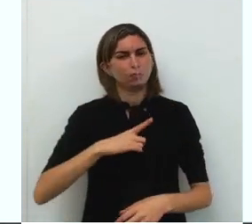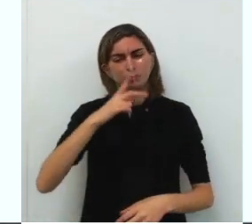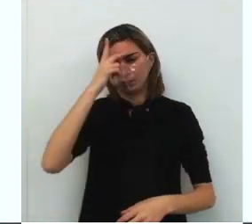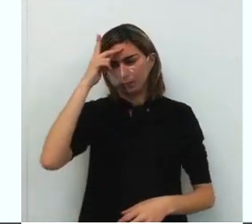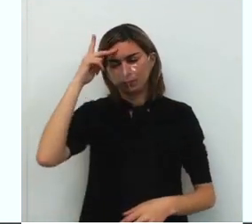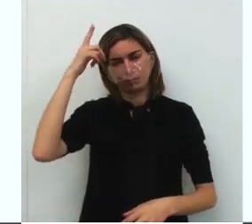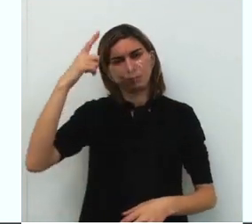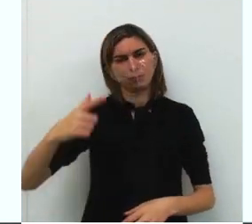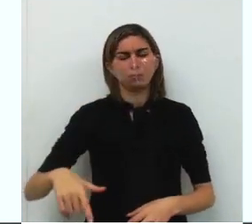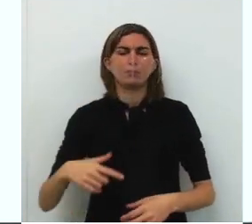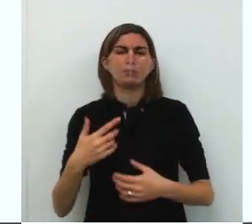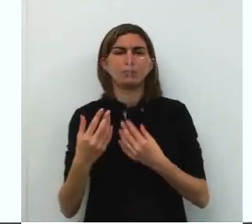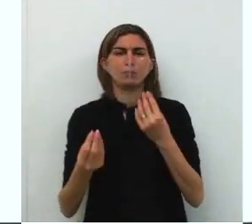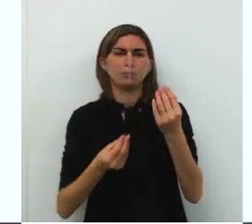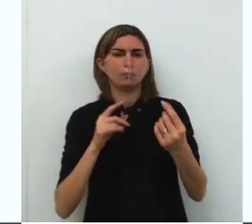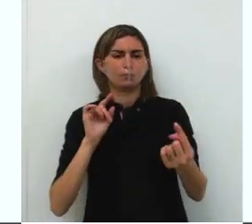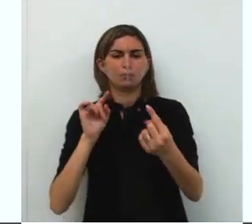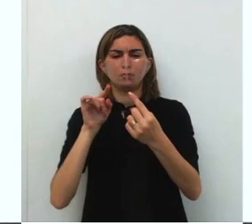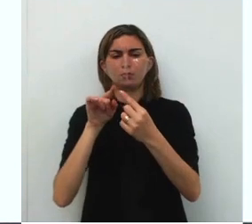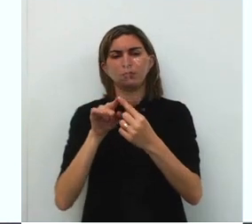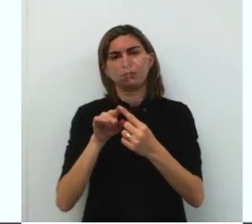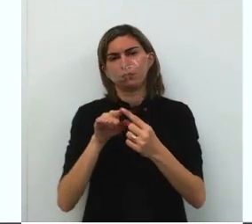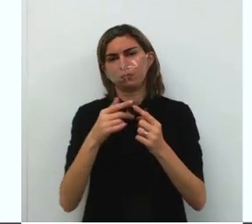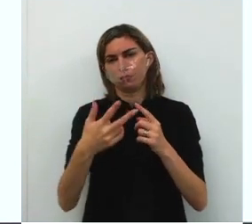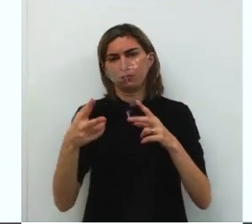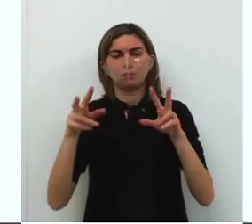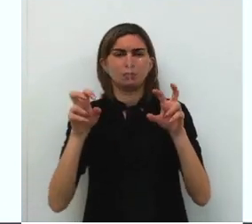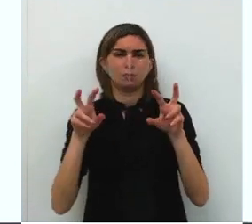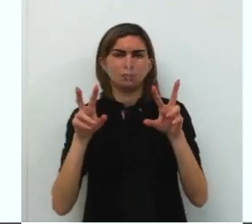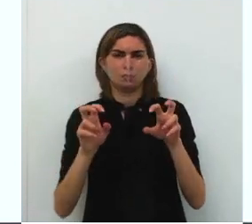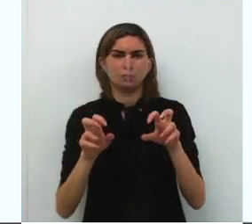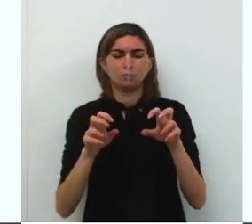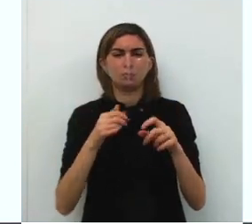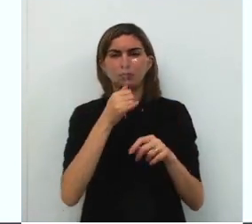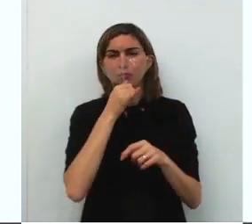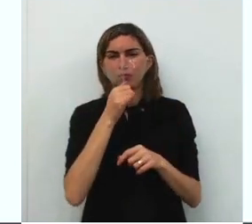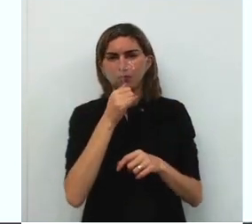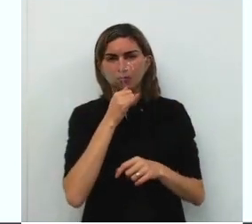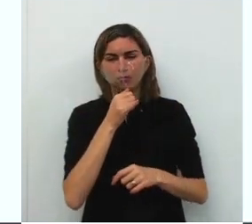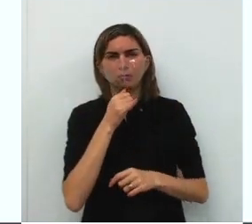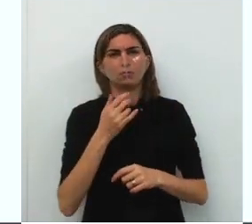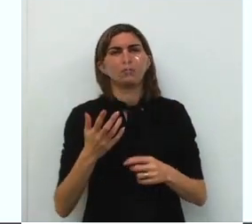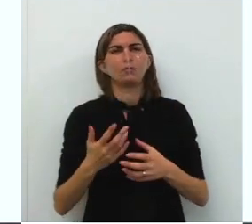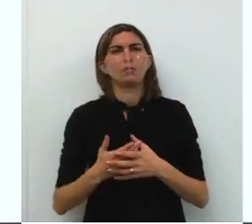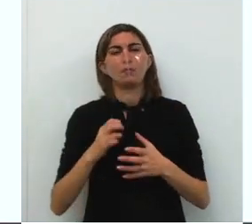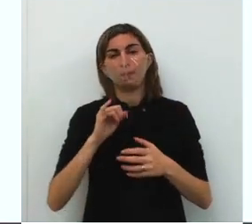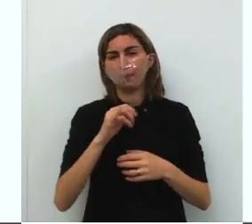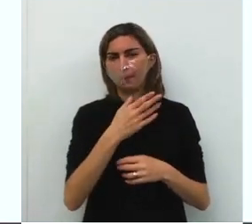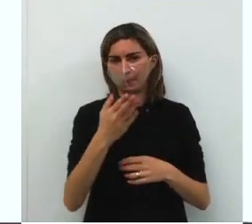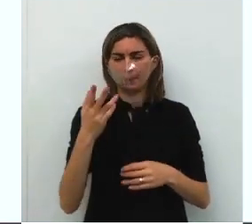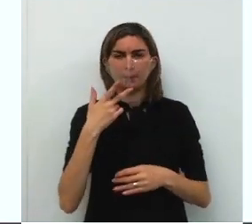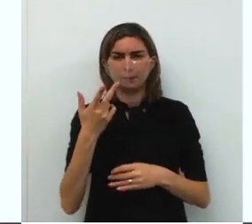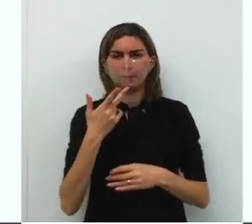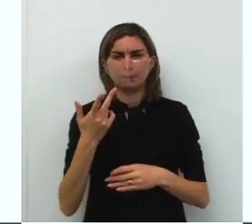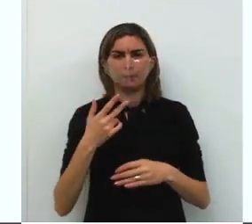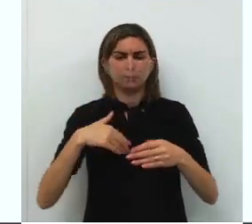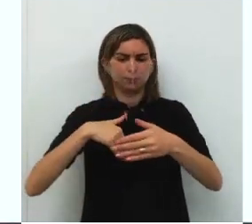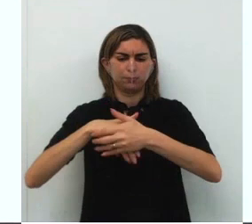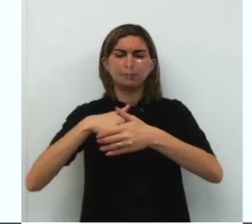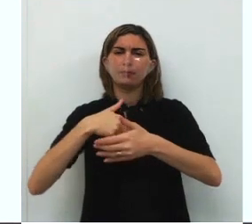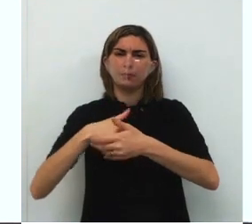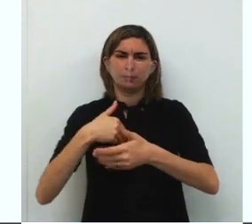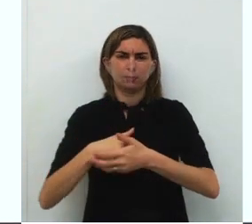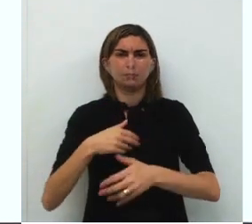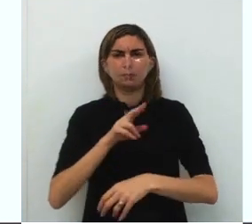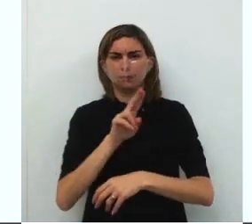ter uma pessoa que esteja ligada diretamente a esse tema. Por exemplo, olha, se eu vou falar de